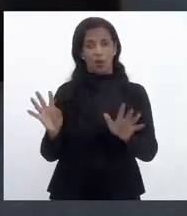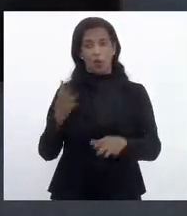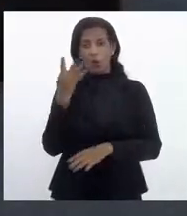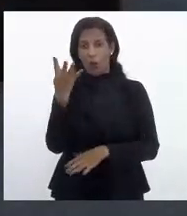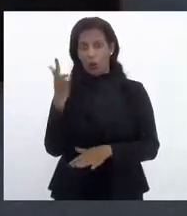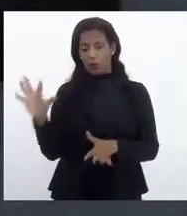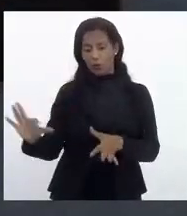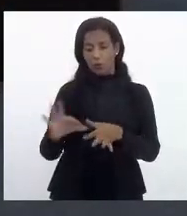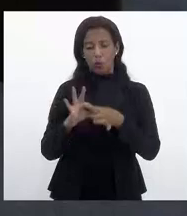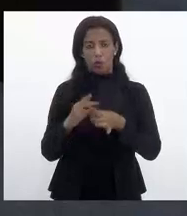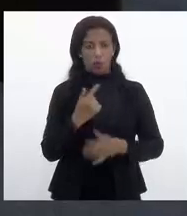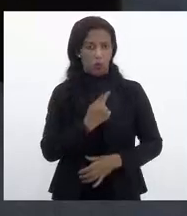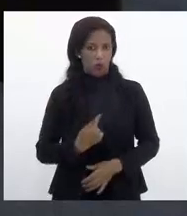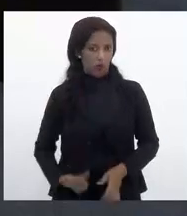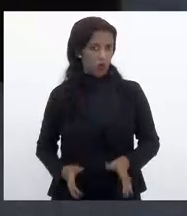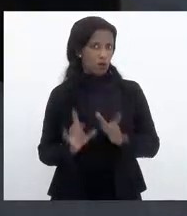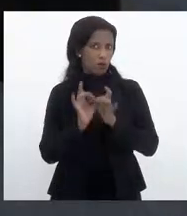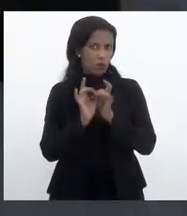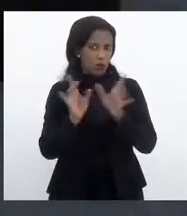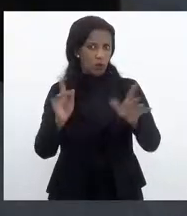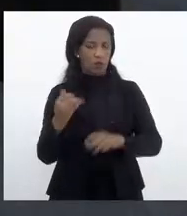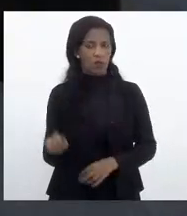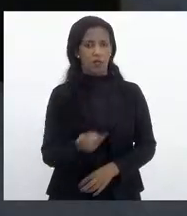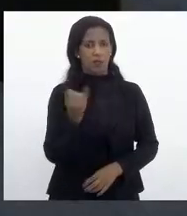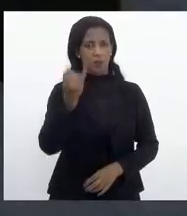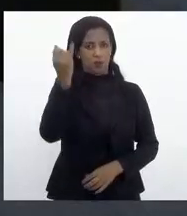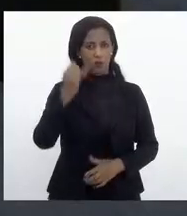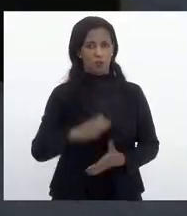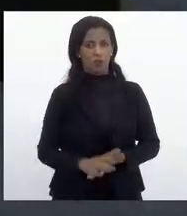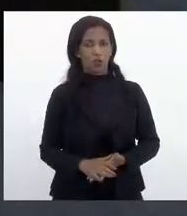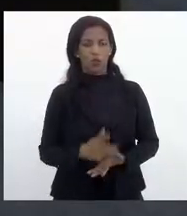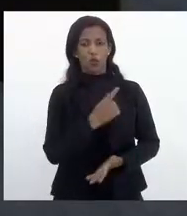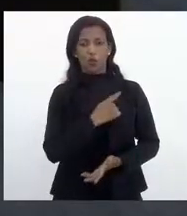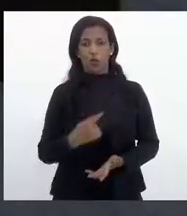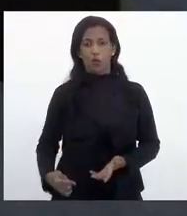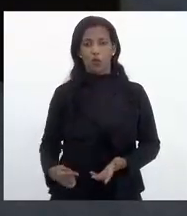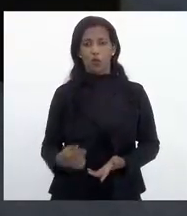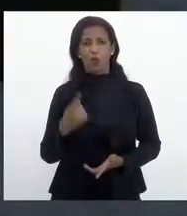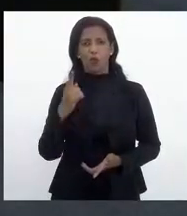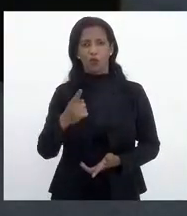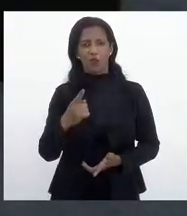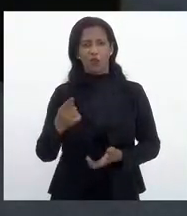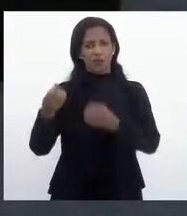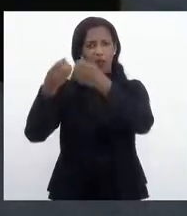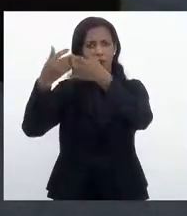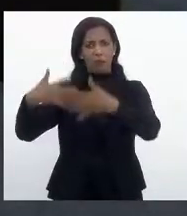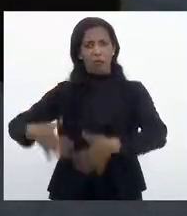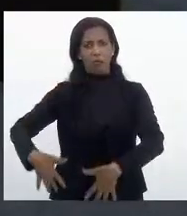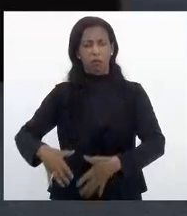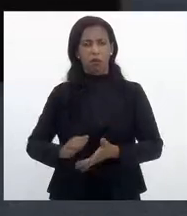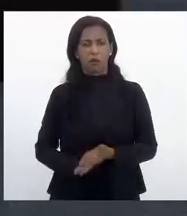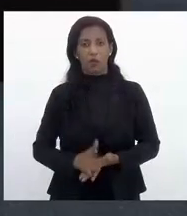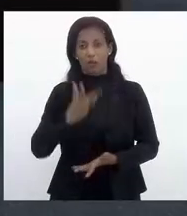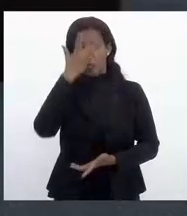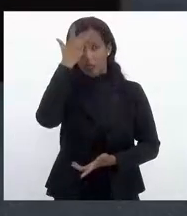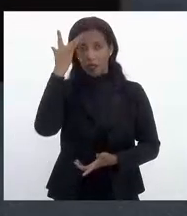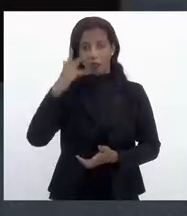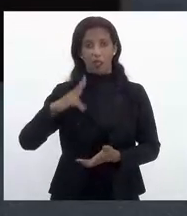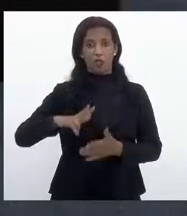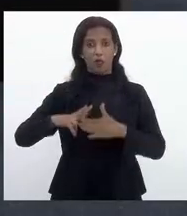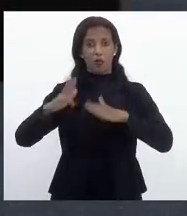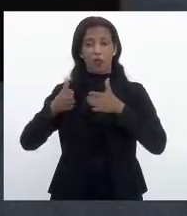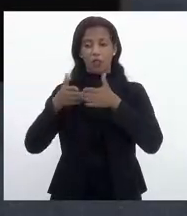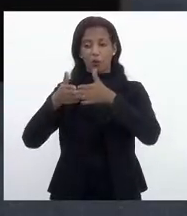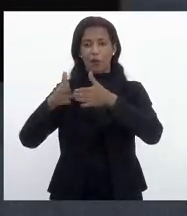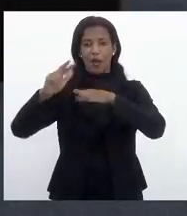governo com todo respeito que a democracia é importante por isso um governo que está fadado ao naufrágio e as pessoas estão pulando